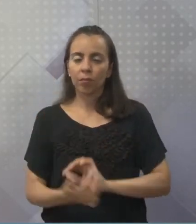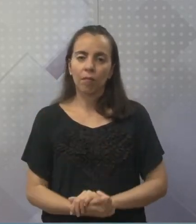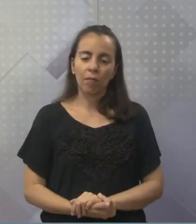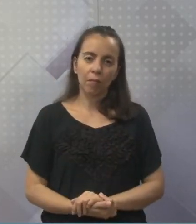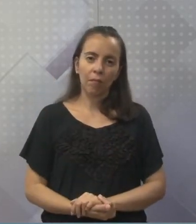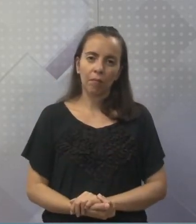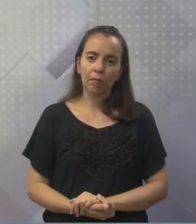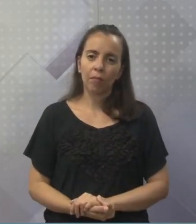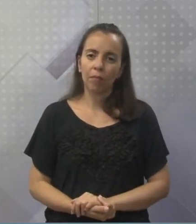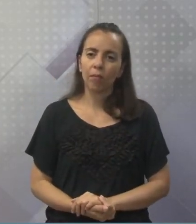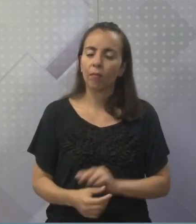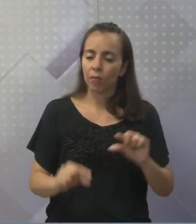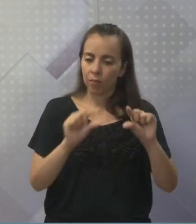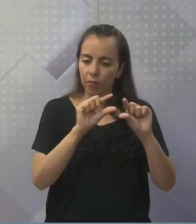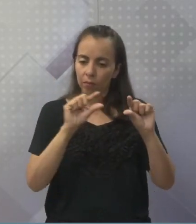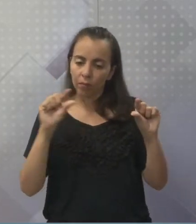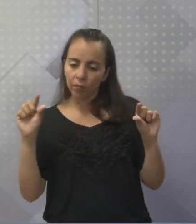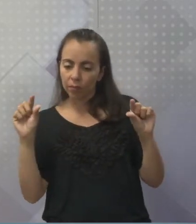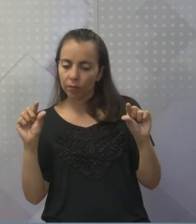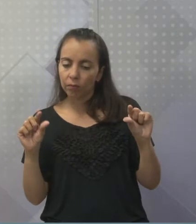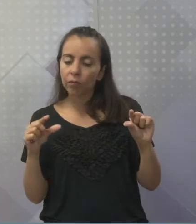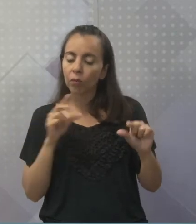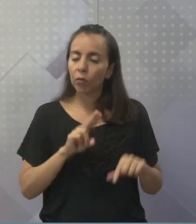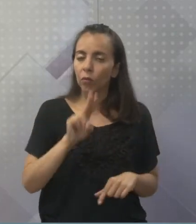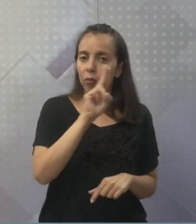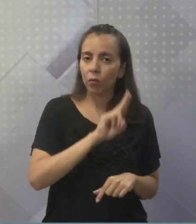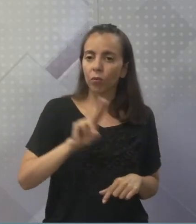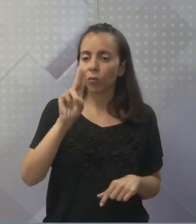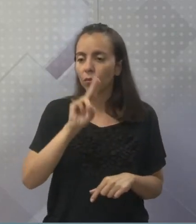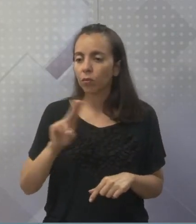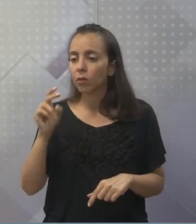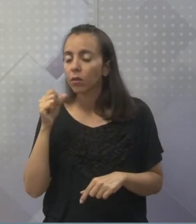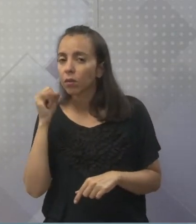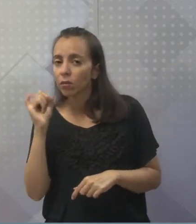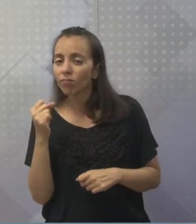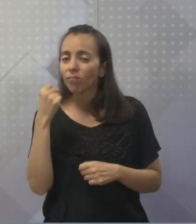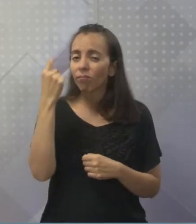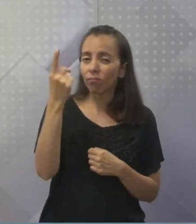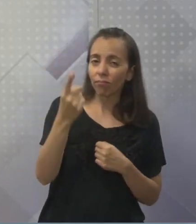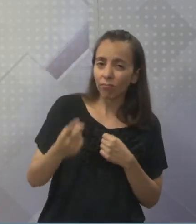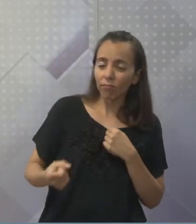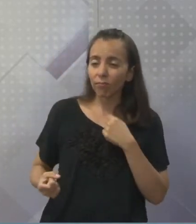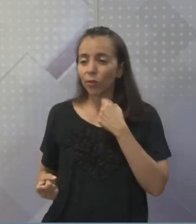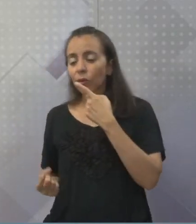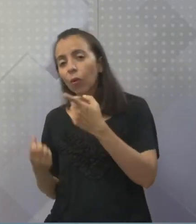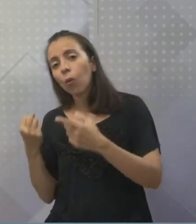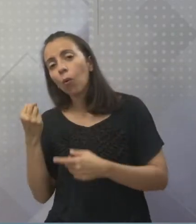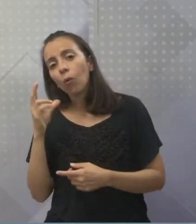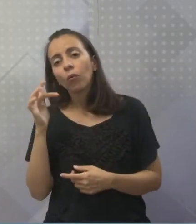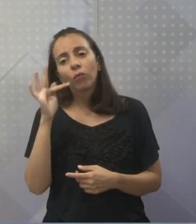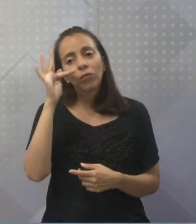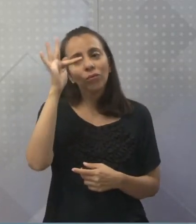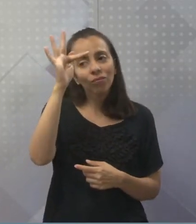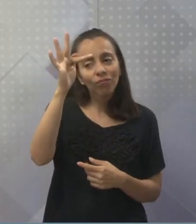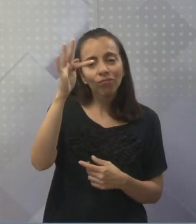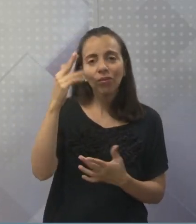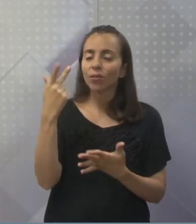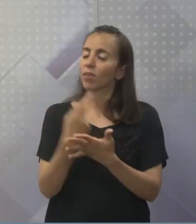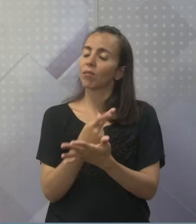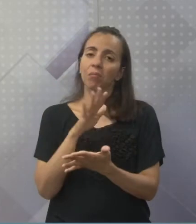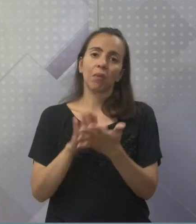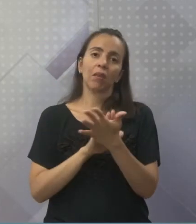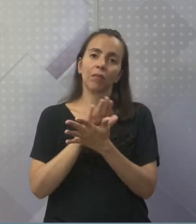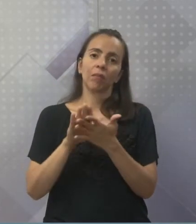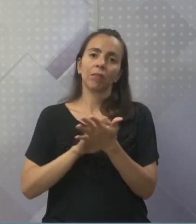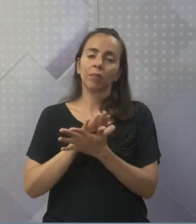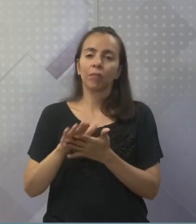são orações usadas para falar de situações pouco prováveis ou mesmo irreais no futuro. Eu também chamo